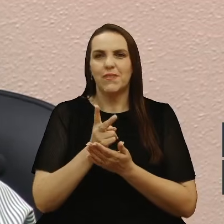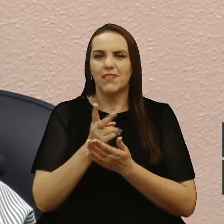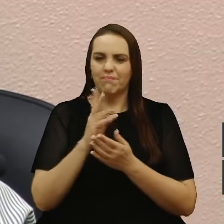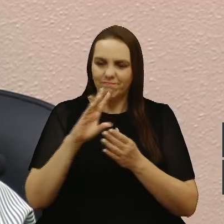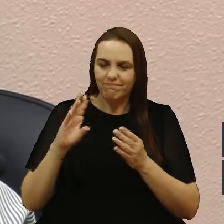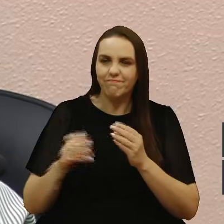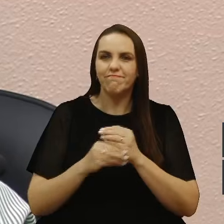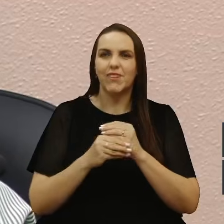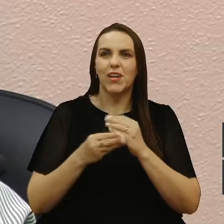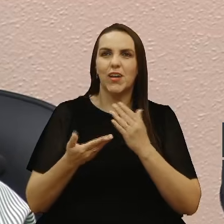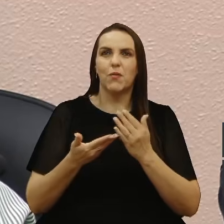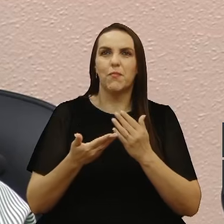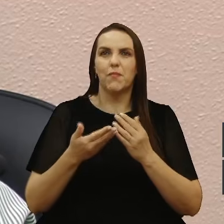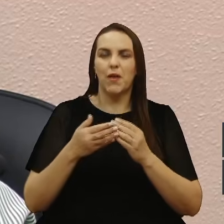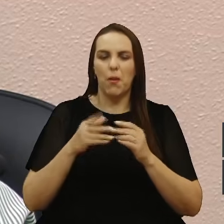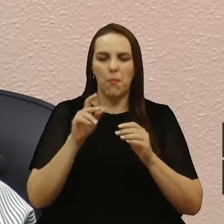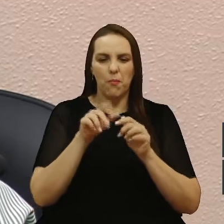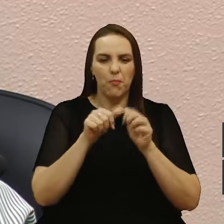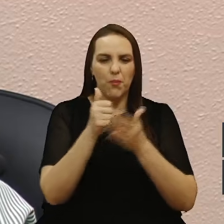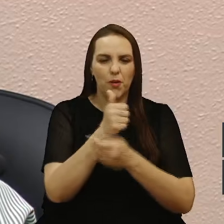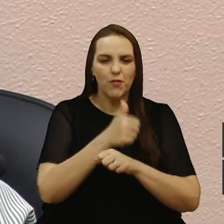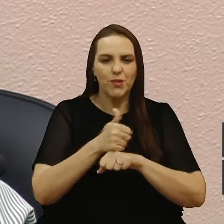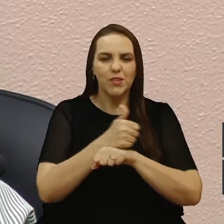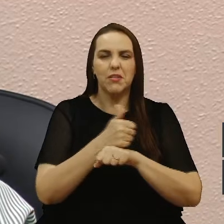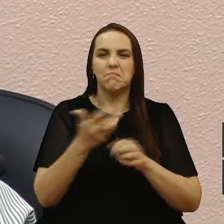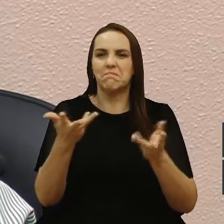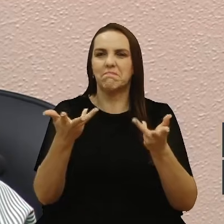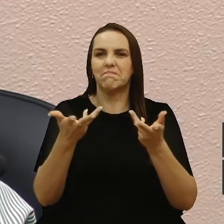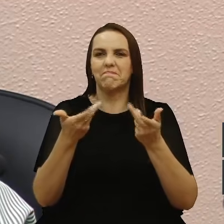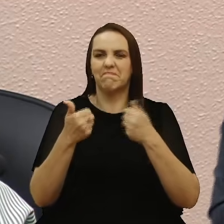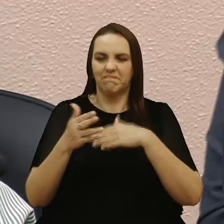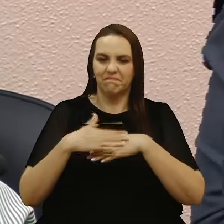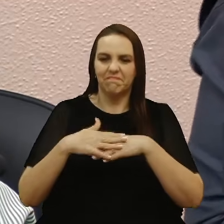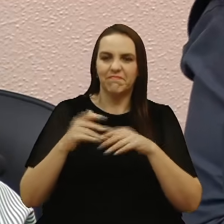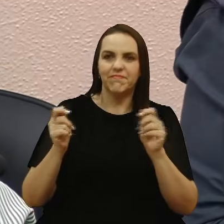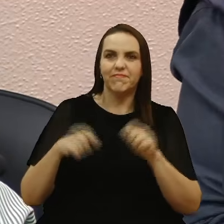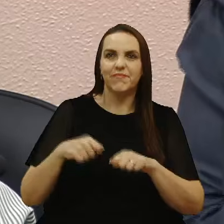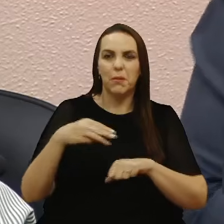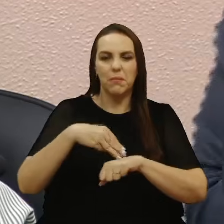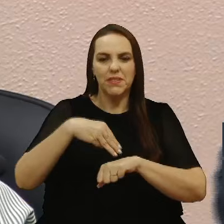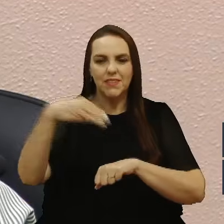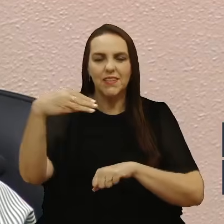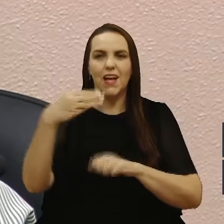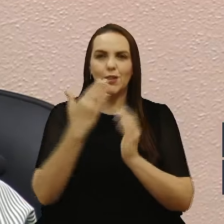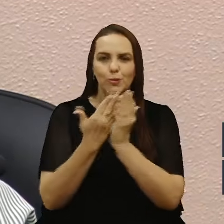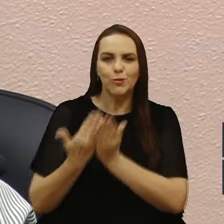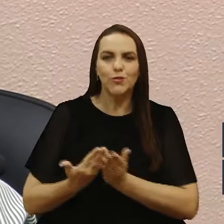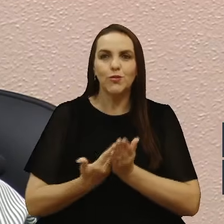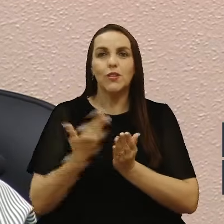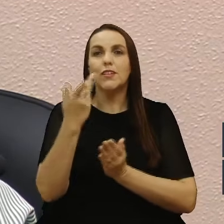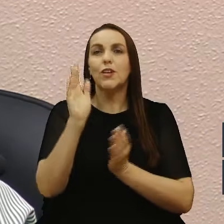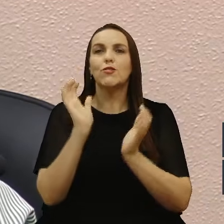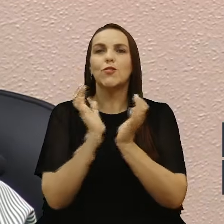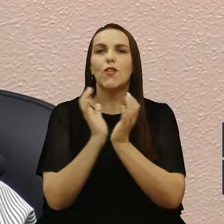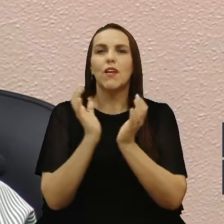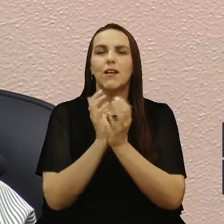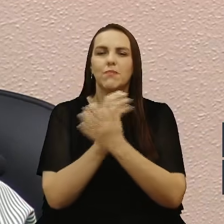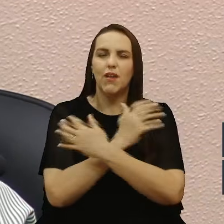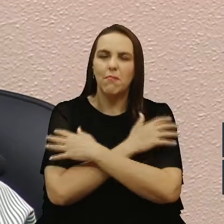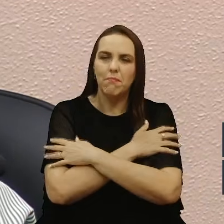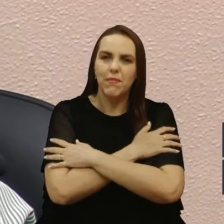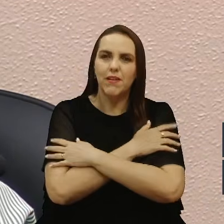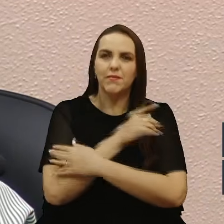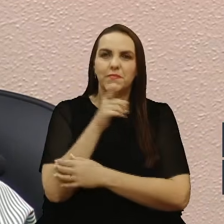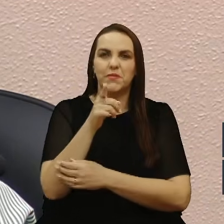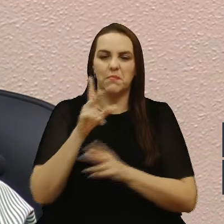uma profissional competente, tem mestrado, mas acima de tudo, Vânia, teus colegas estão aqui hoje para te dar um abraço, porque tu merece,